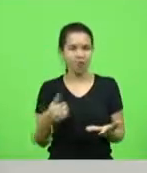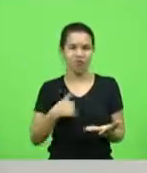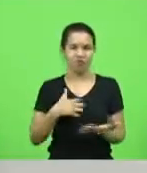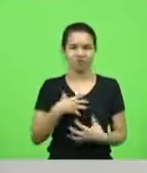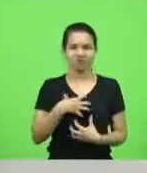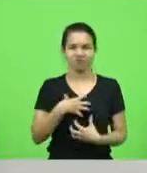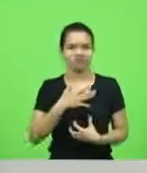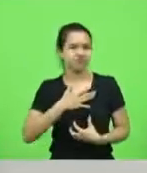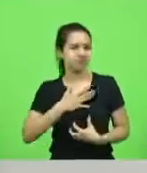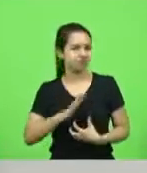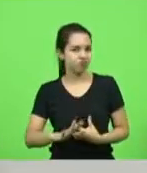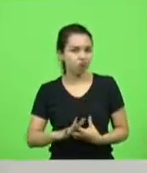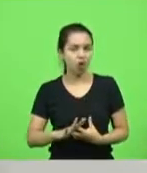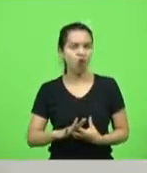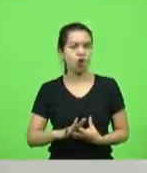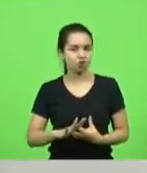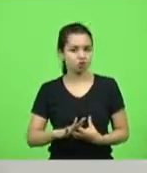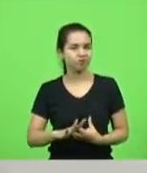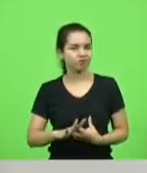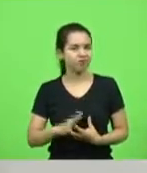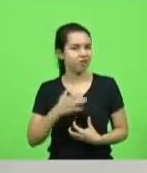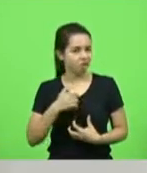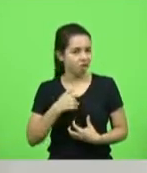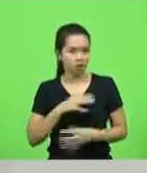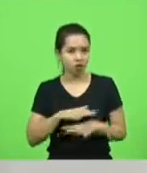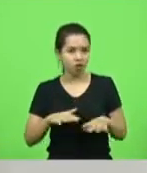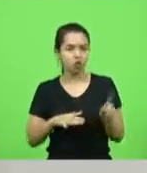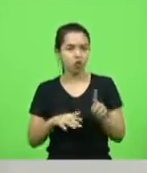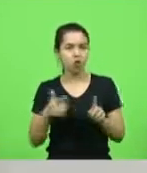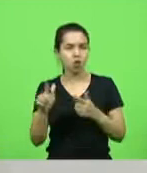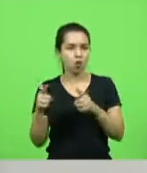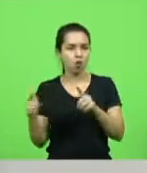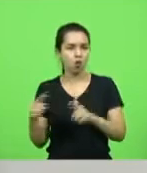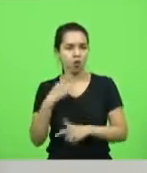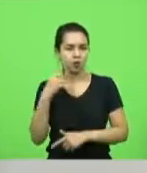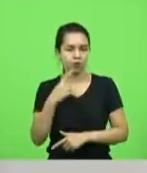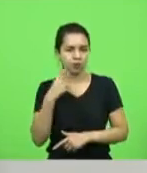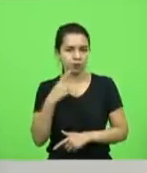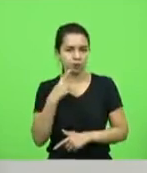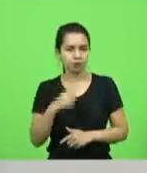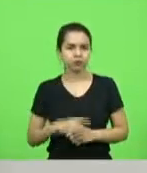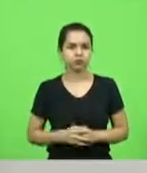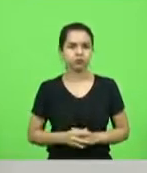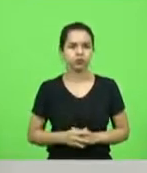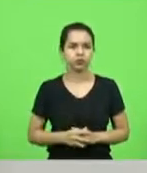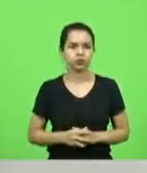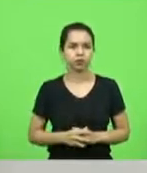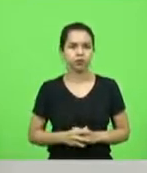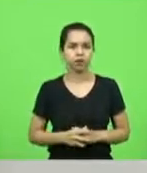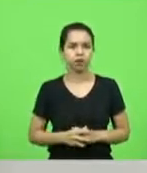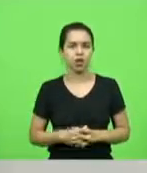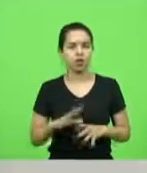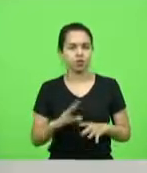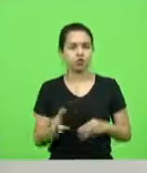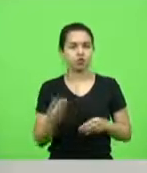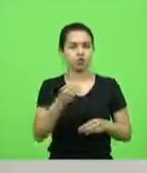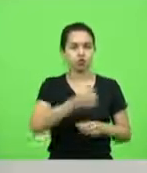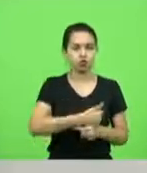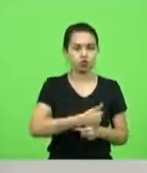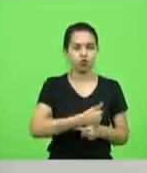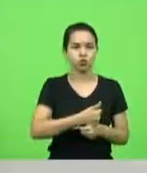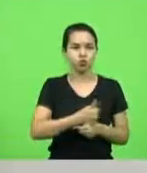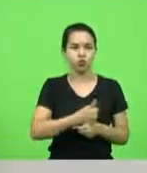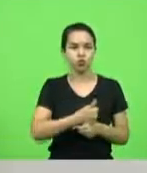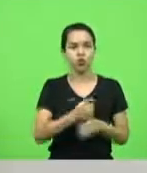mas para vários outros deputados nessa casa aqui no que diz respeito à restituição do Déficit inflacionário